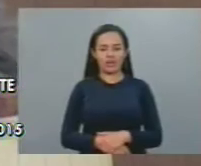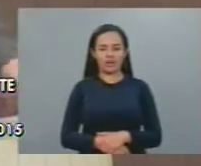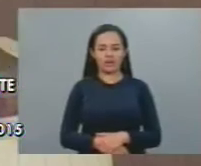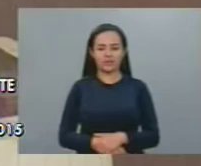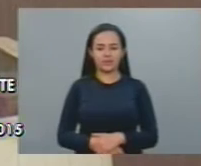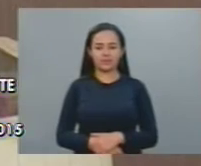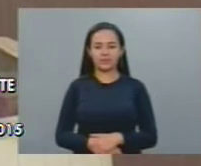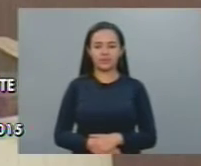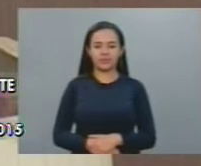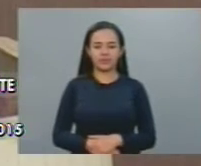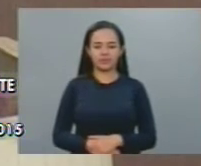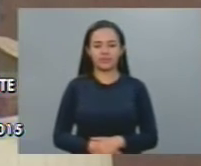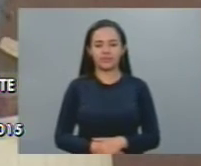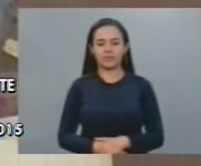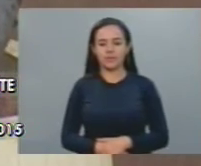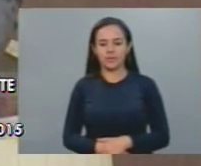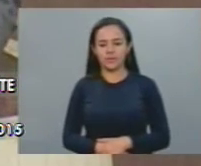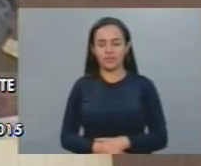também com muito afeto.